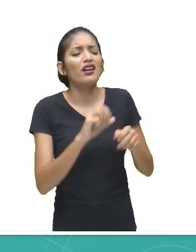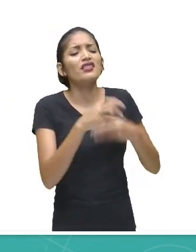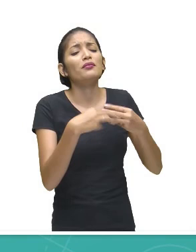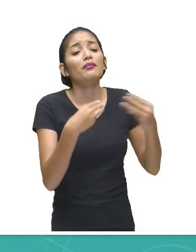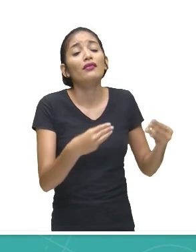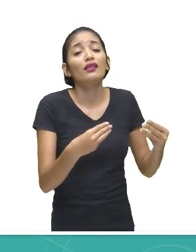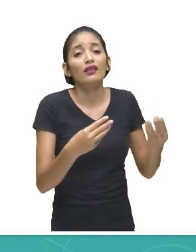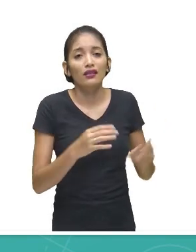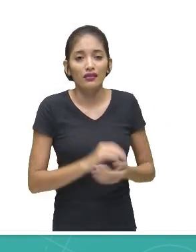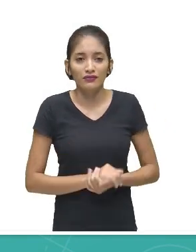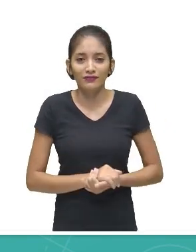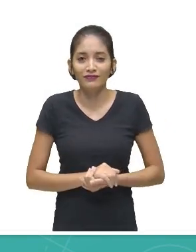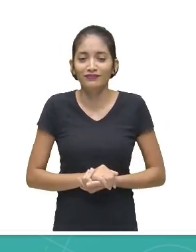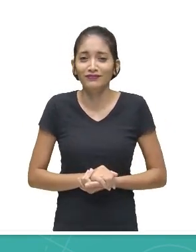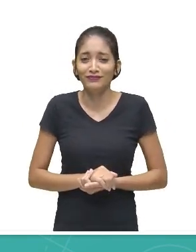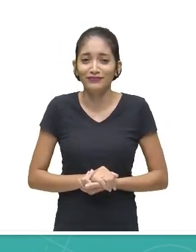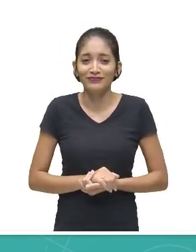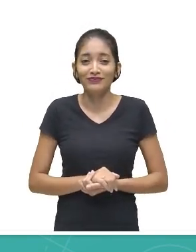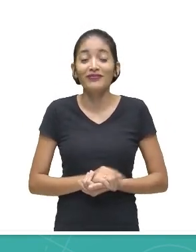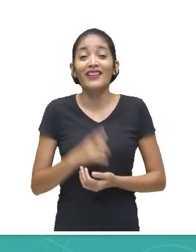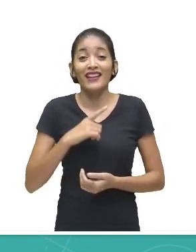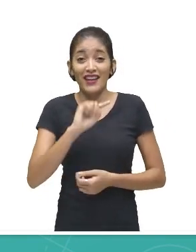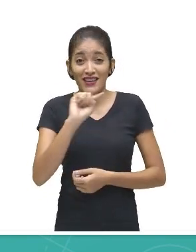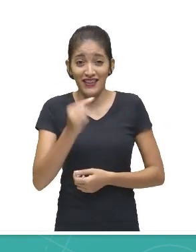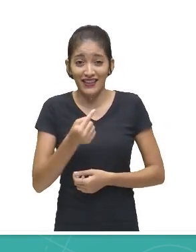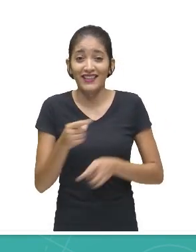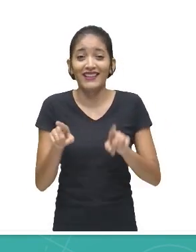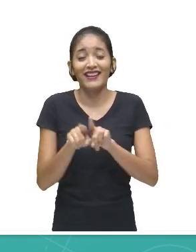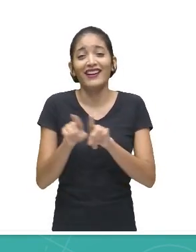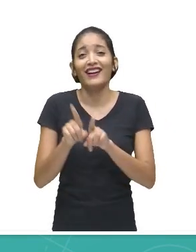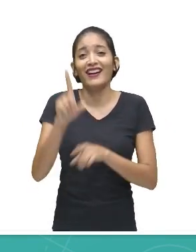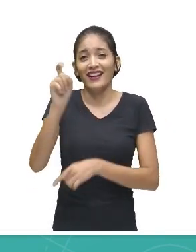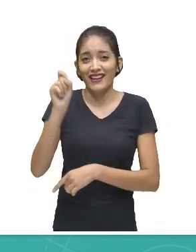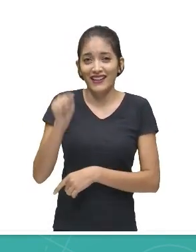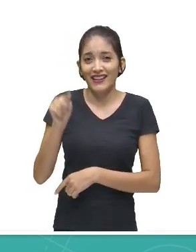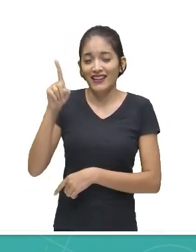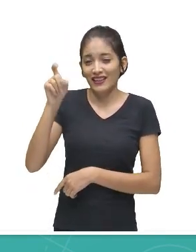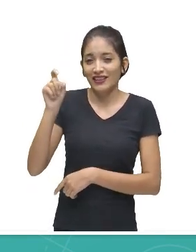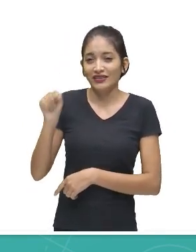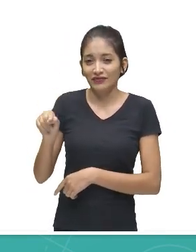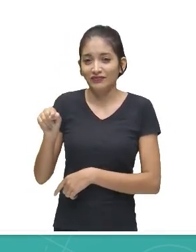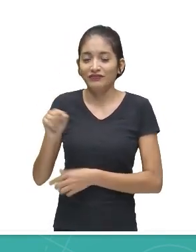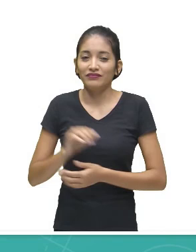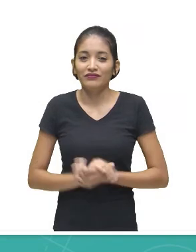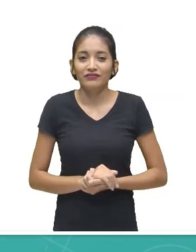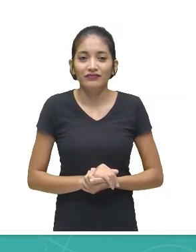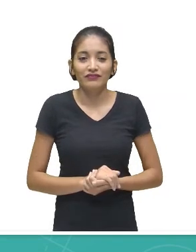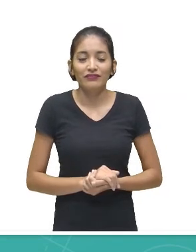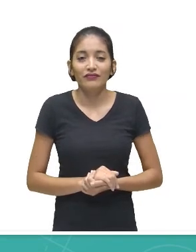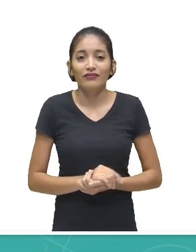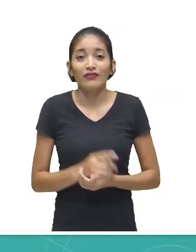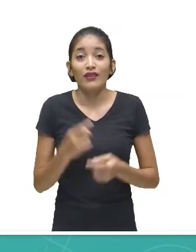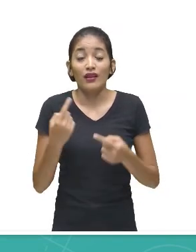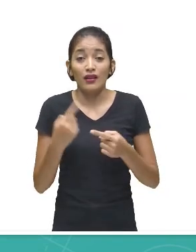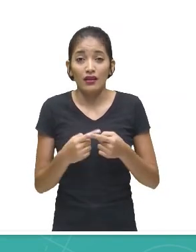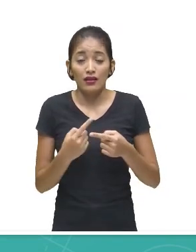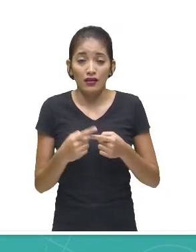Então, põe-se uma vírgula aqui e põe exclamação aqui, tá? Então, porque como ela é uma